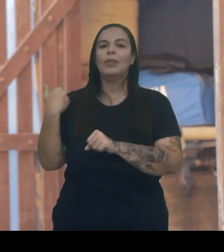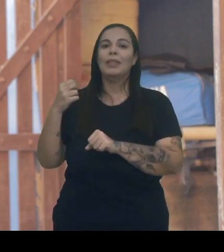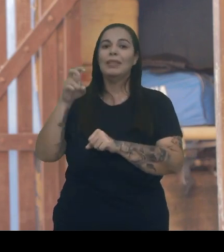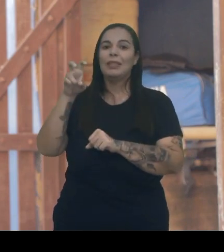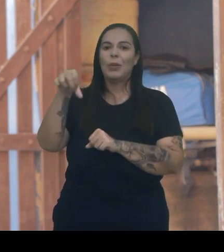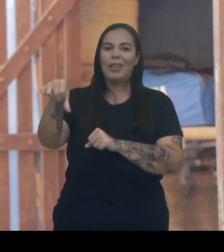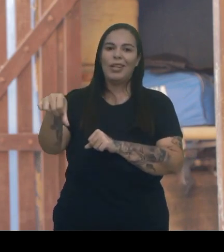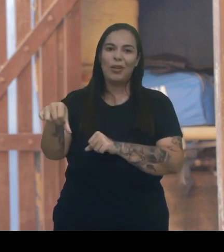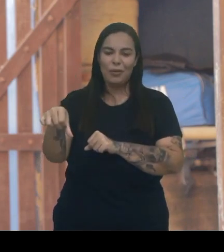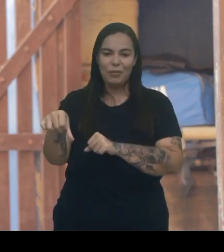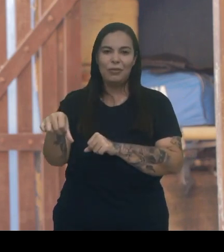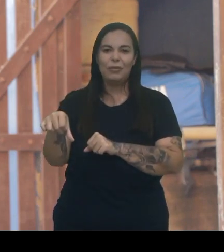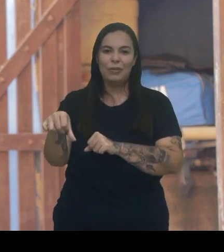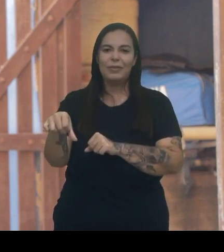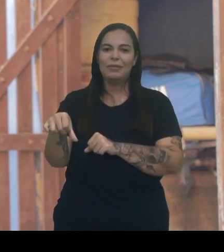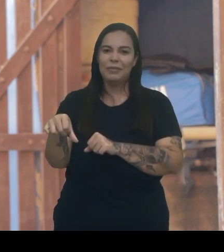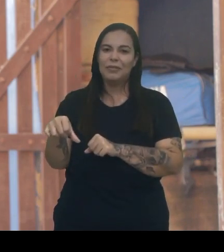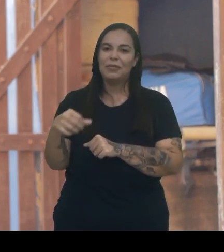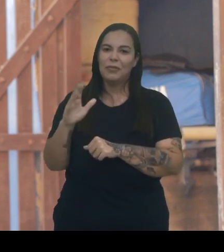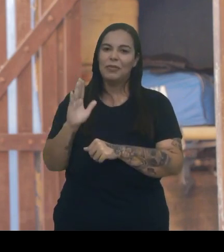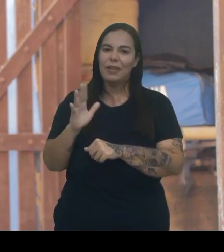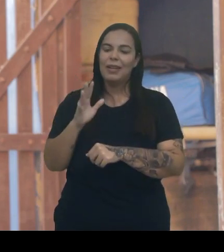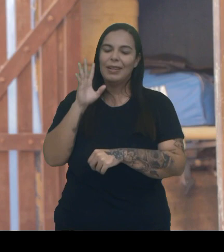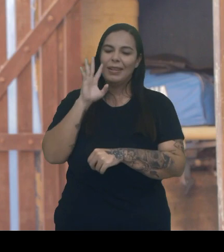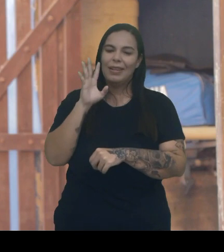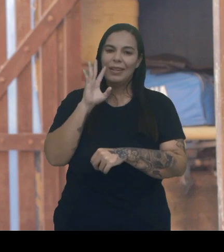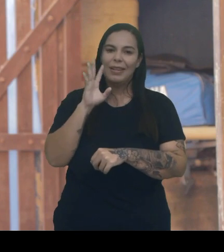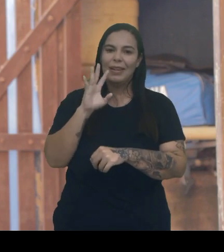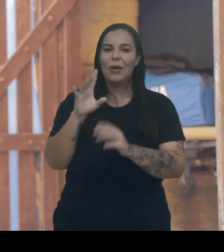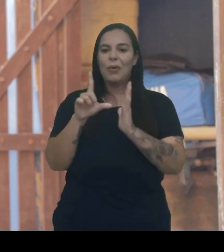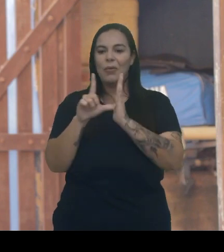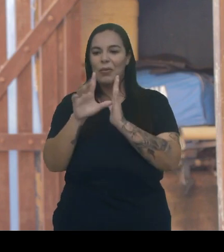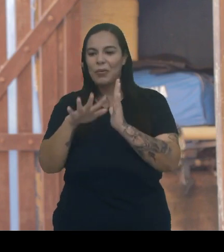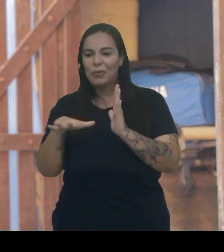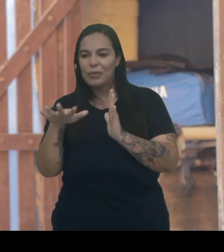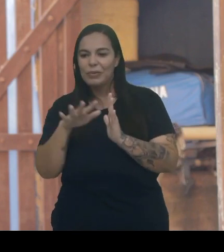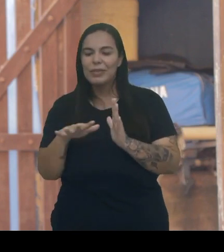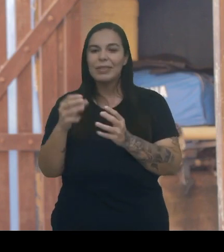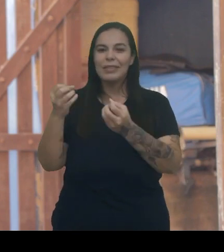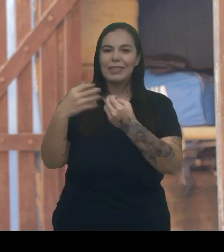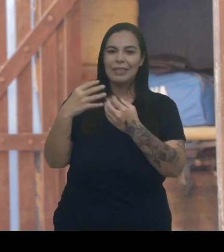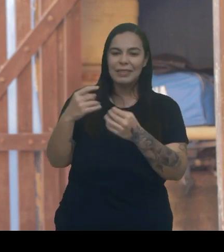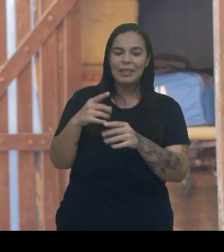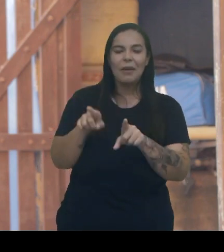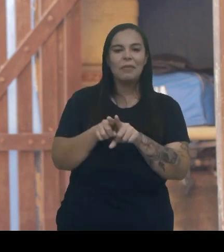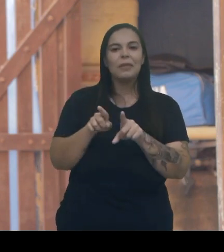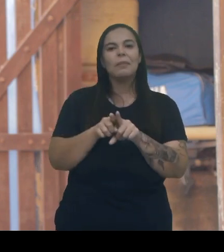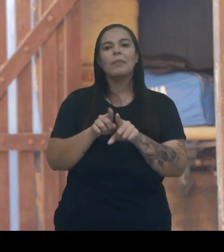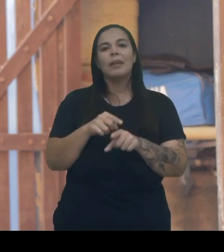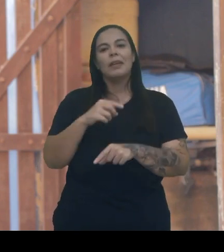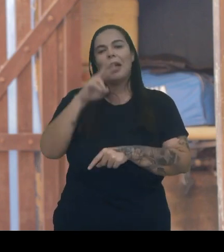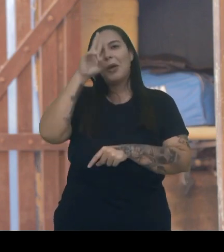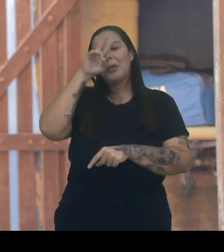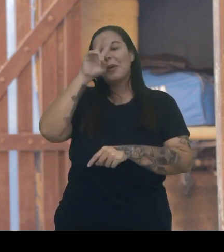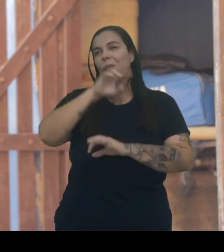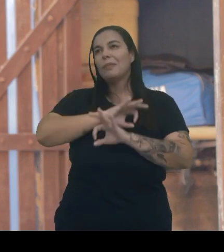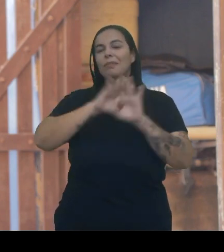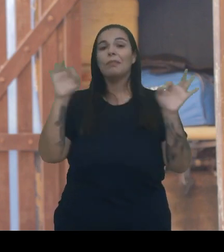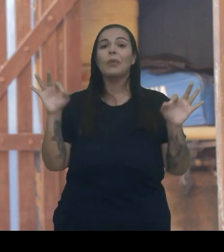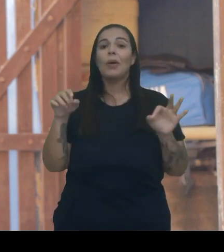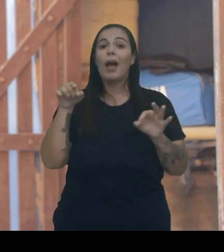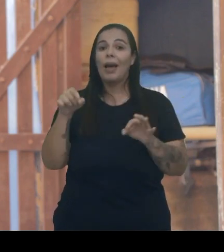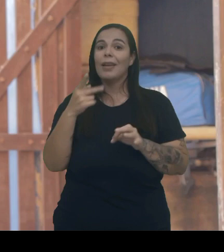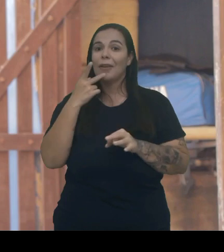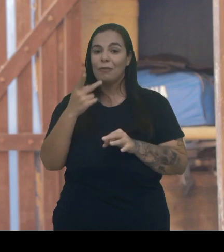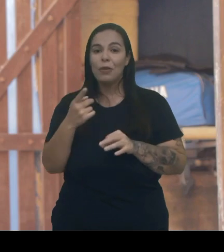Vai fazer 59 anos Podia aquela ter uma canoa. oficina dessa assim, né? Ensinava. Me lembro como se fosse hoje. Aí ele disse, eu vou fazer uma canoa dessa pra você. Eu disse, vai,